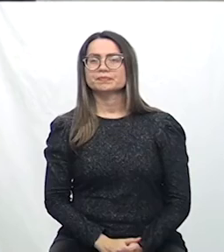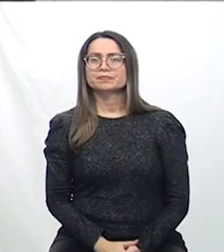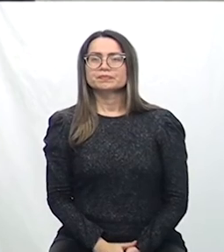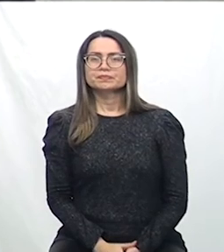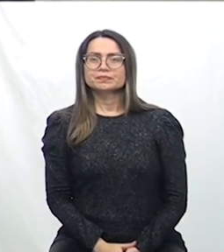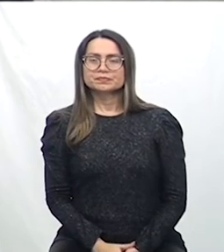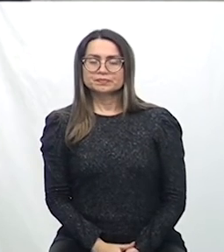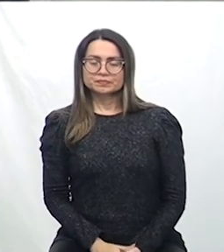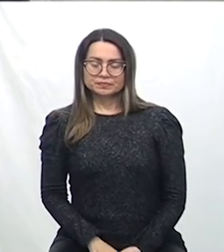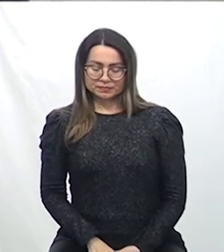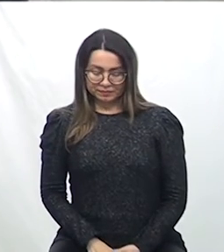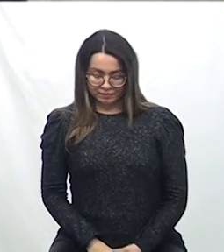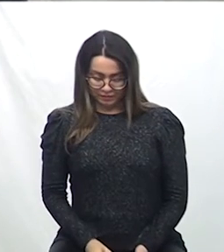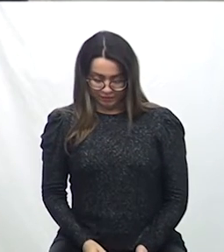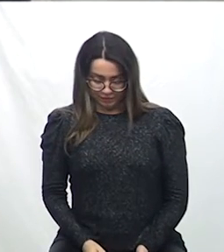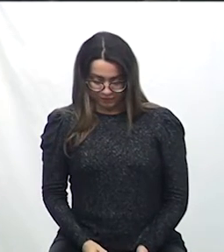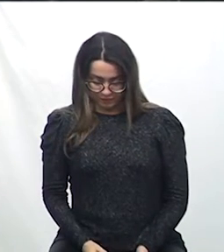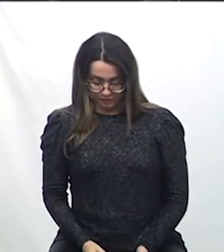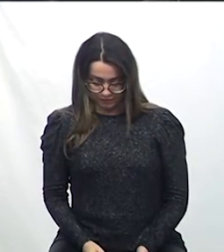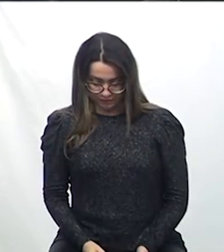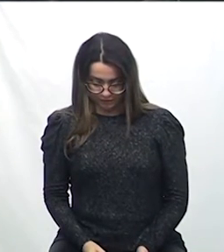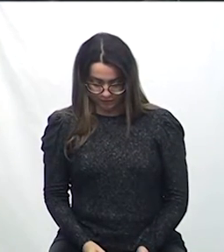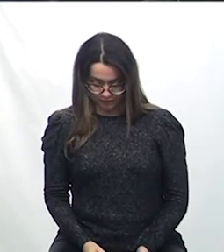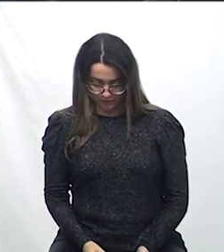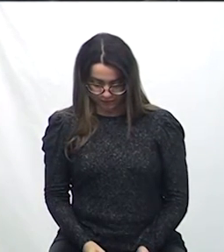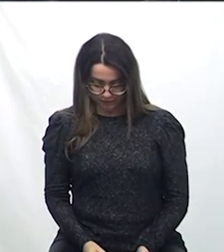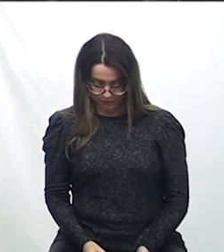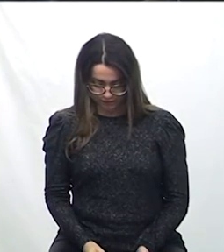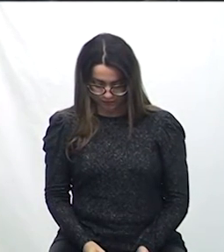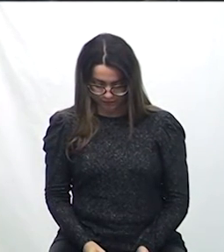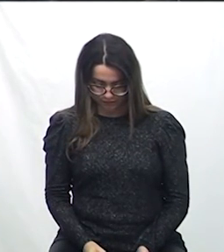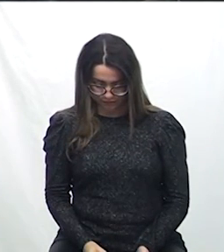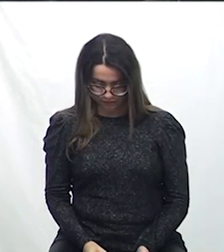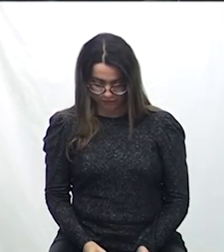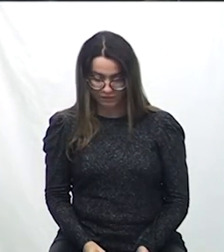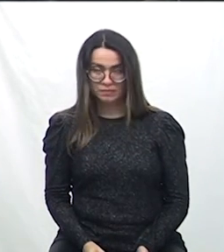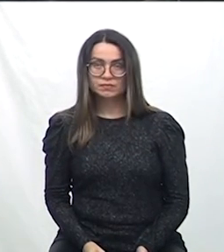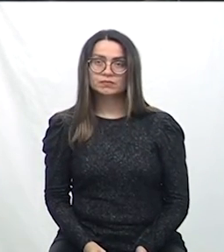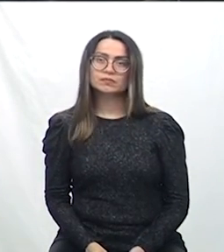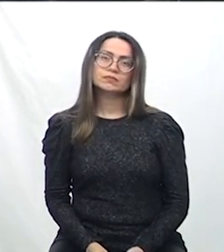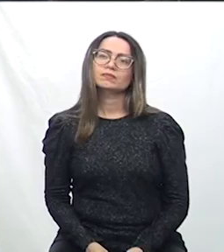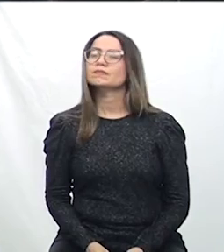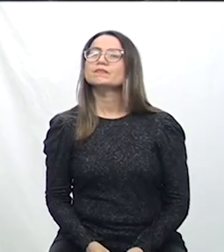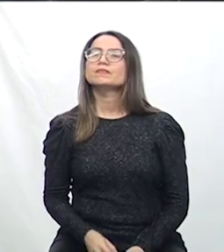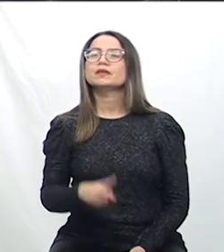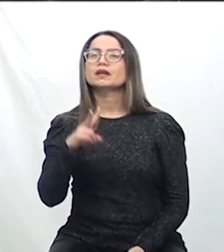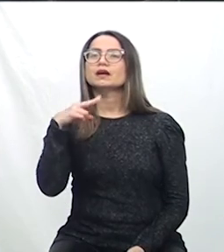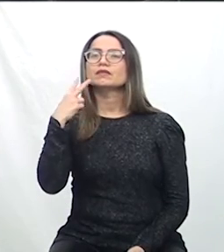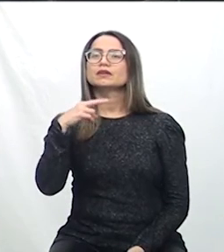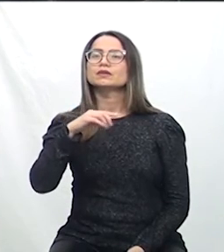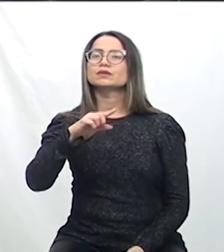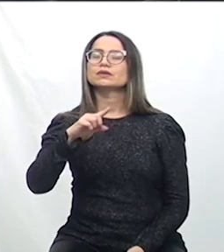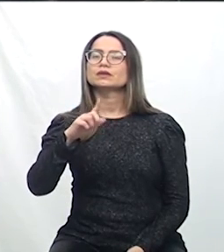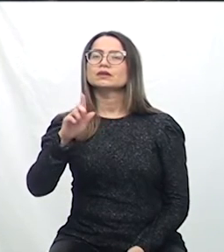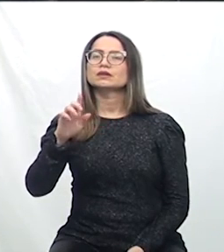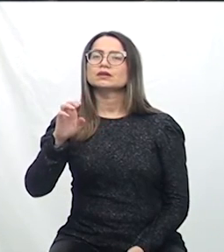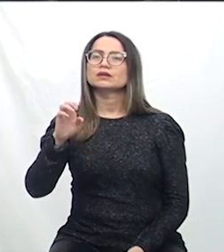Giovana Benedetti Zanetti, PSDB. Em discussão a moção. Com a palavra, vereadora Giovana Benedetti